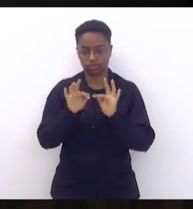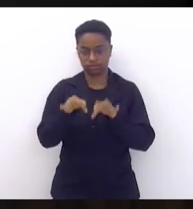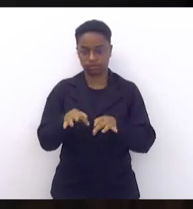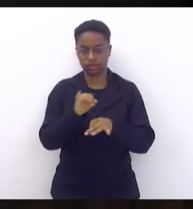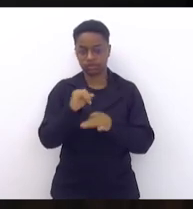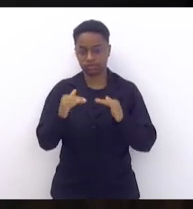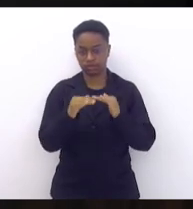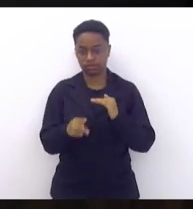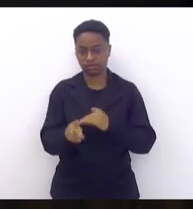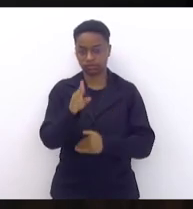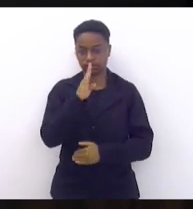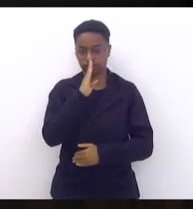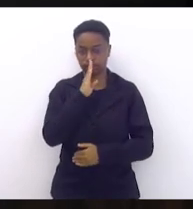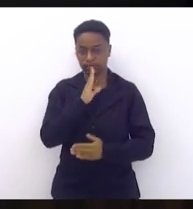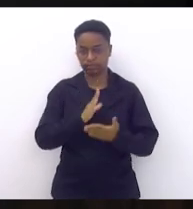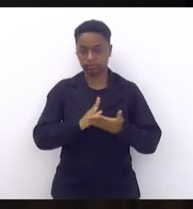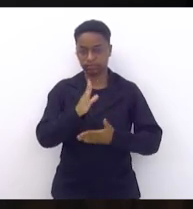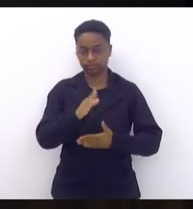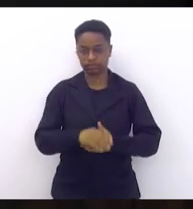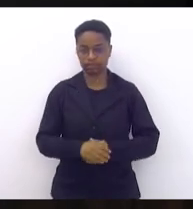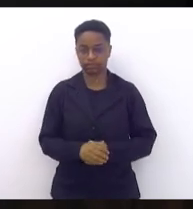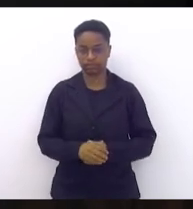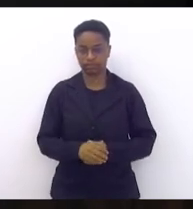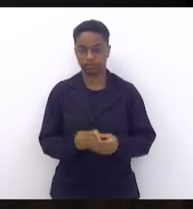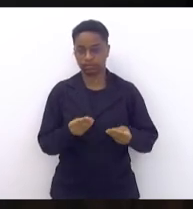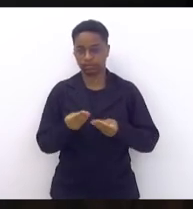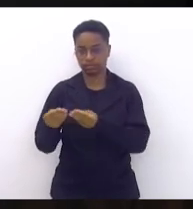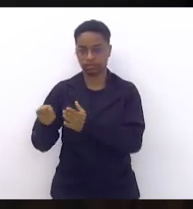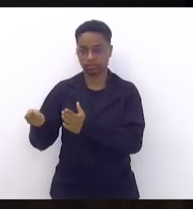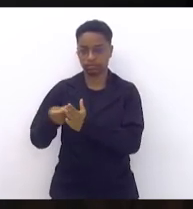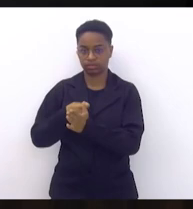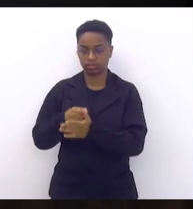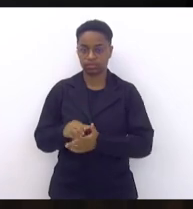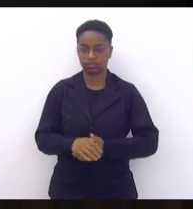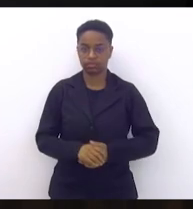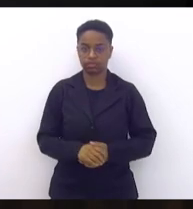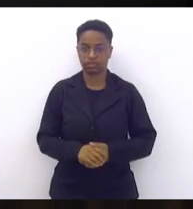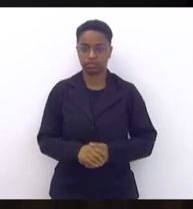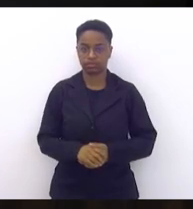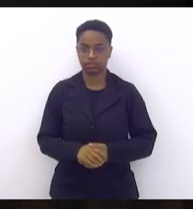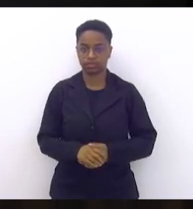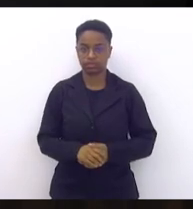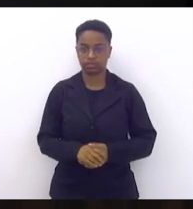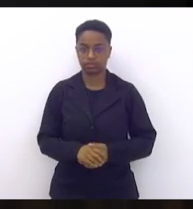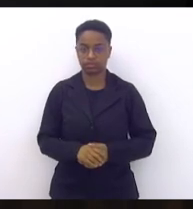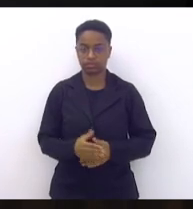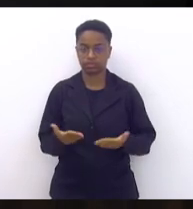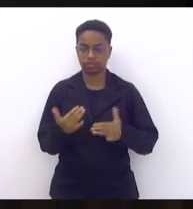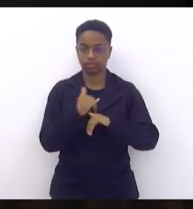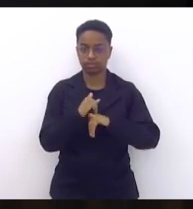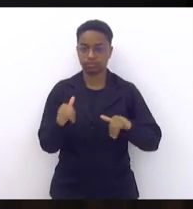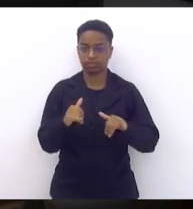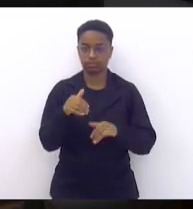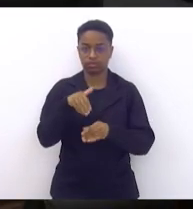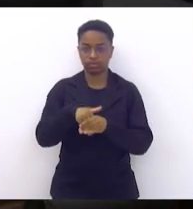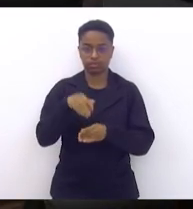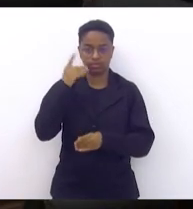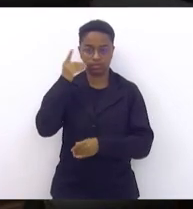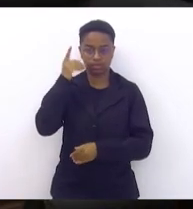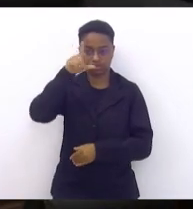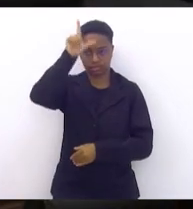aprovam permaneçam como estão. Aprovado, vai autógrafo. Para a declaração de voto, deputado Luiz Paulo.